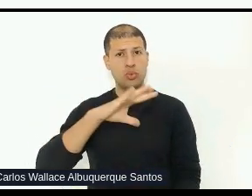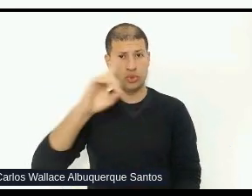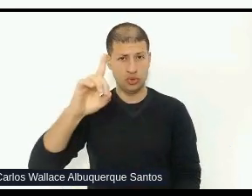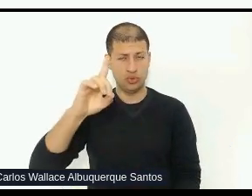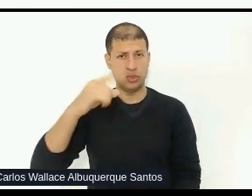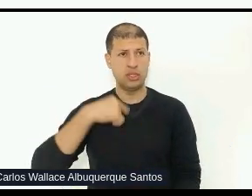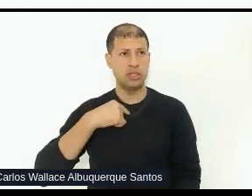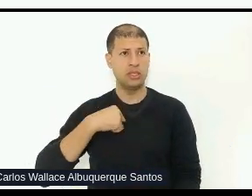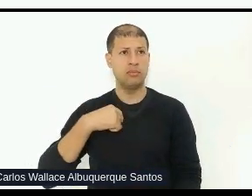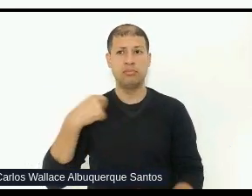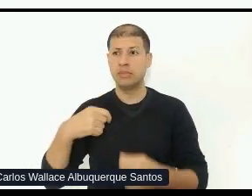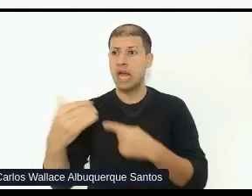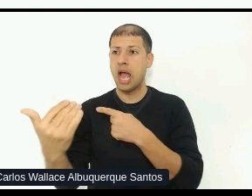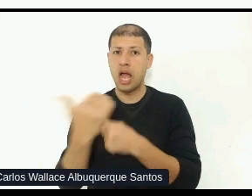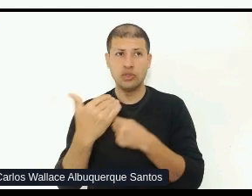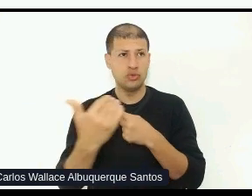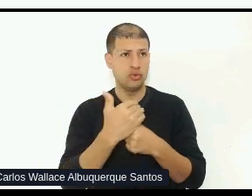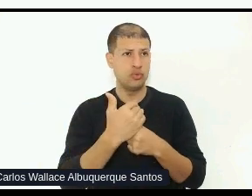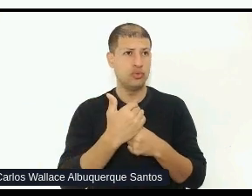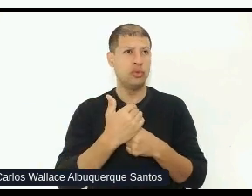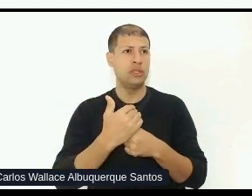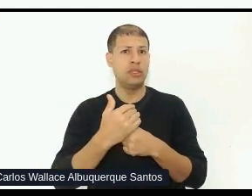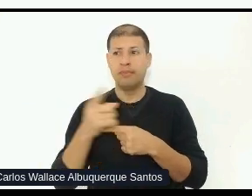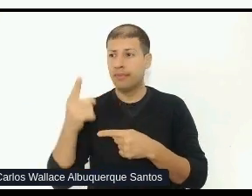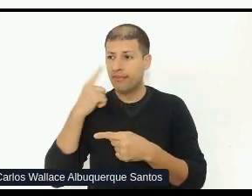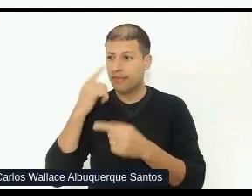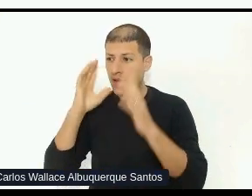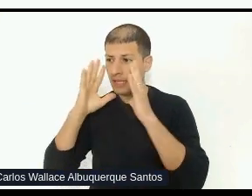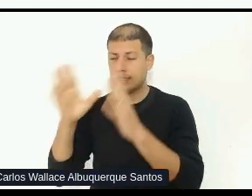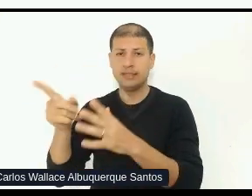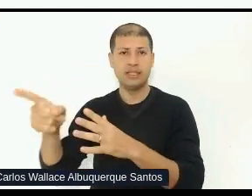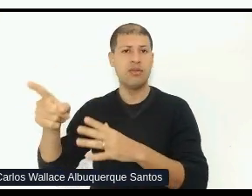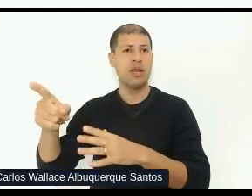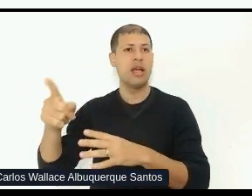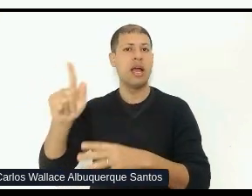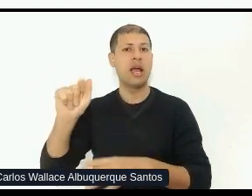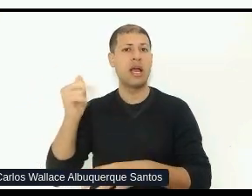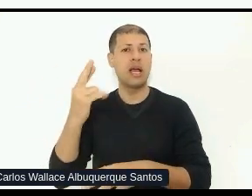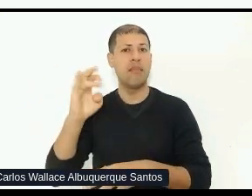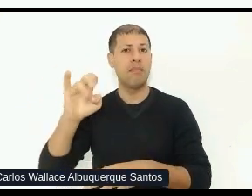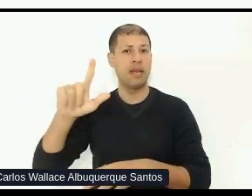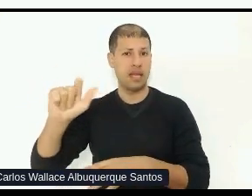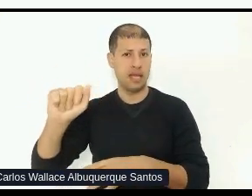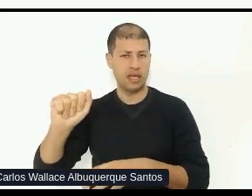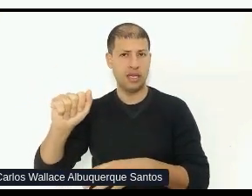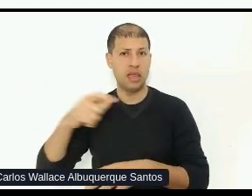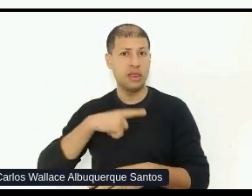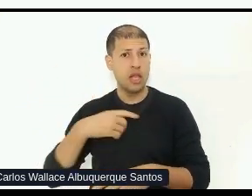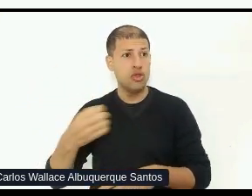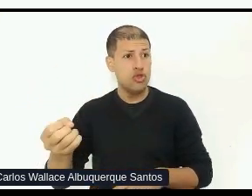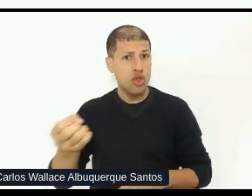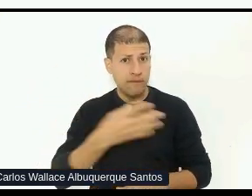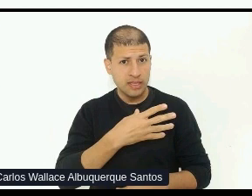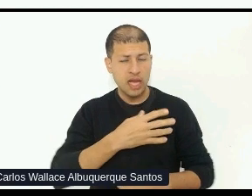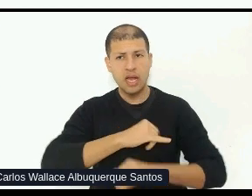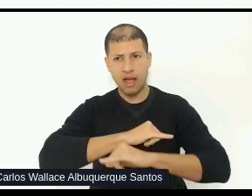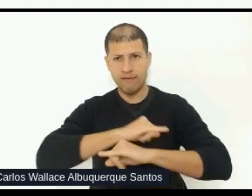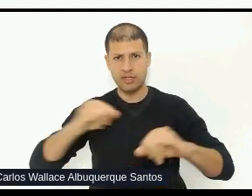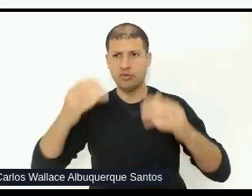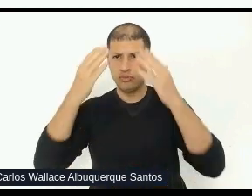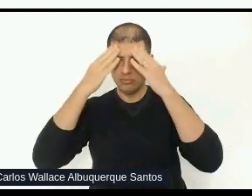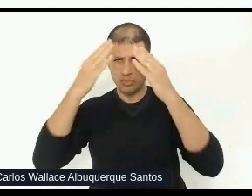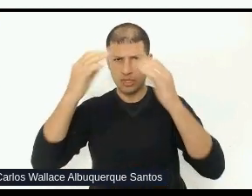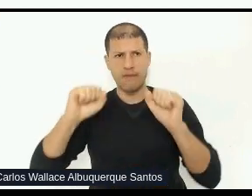buscando ajuda para endereçar esta demanda da Gabriela. Assim que eu tiver novidades, sinalizo aqui. Obrigada pelo reforço,